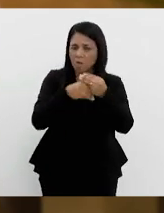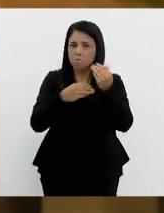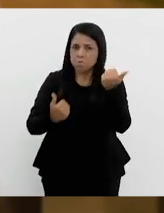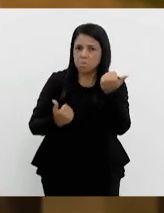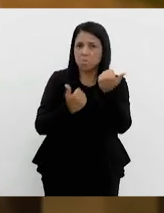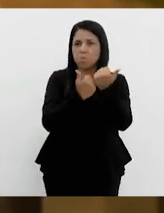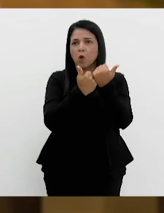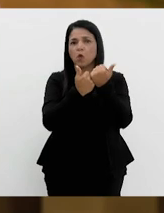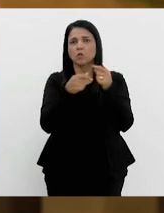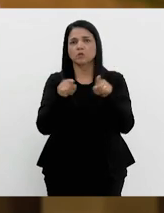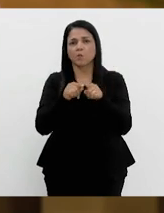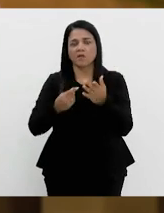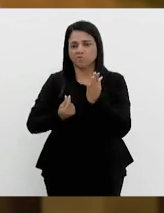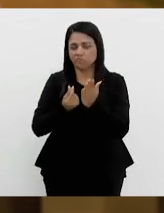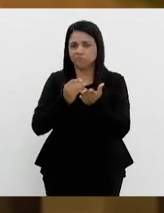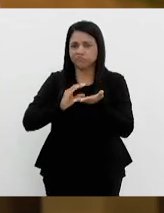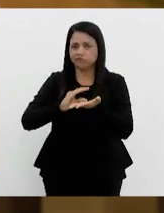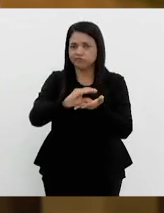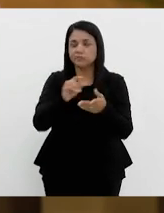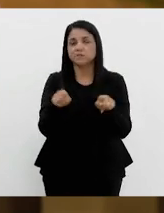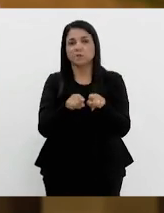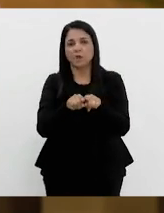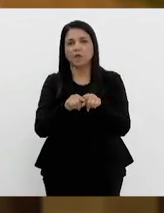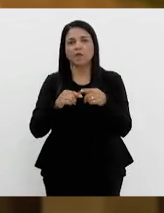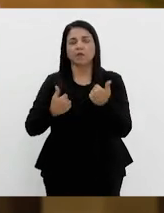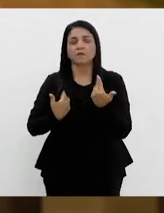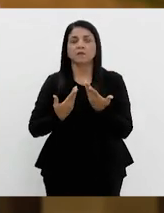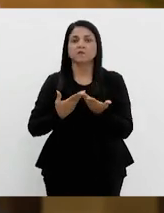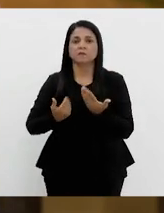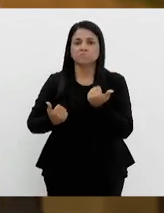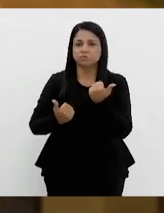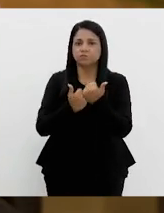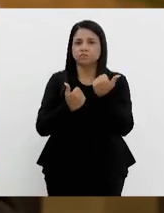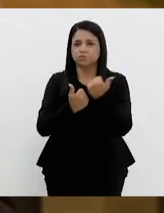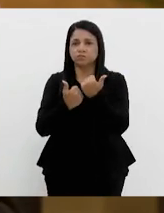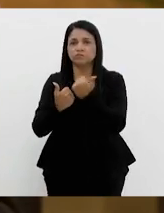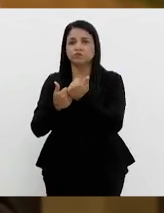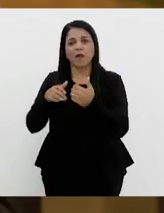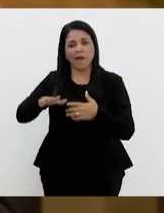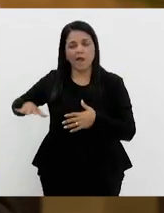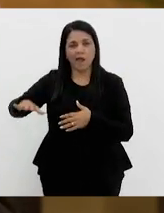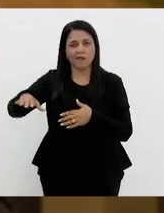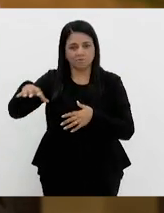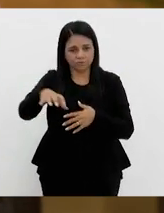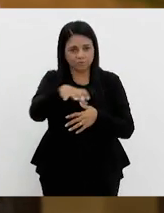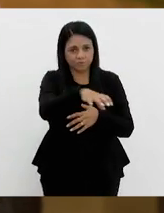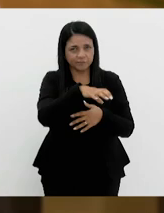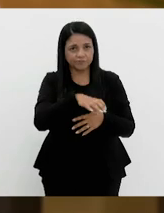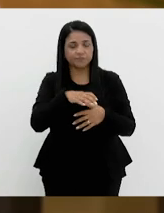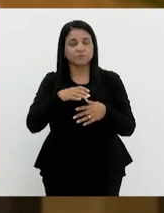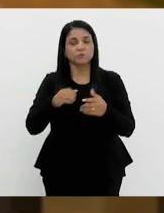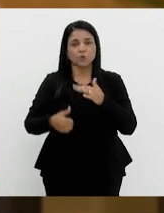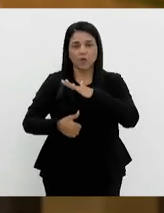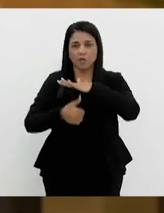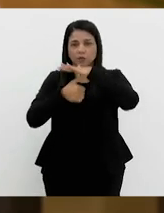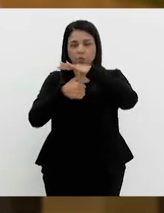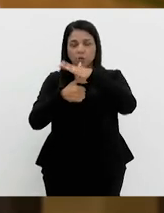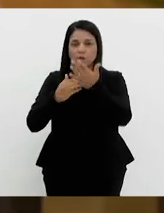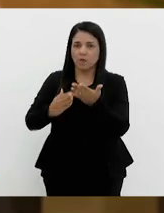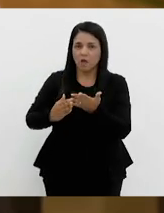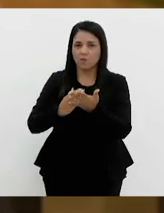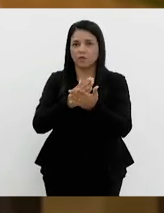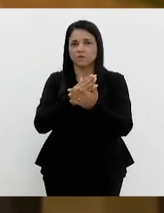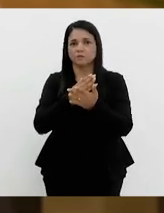financeiro passando a integrar uma das áreas de atuação do comitê com parecer favorável do reitor e aprovação do